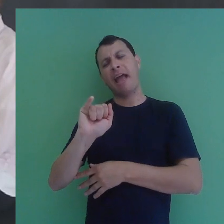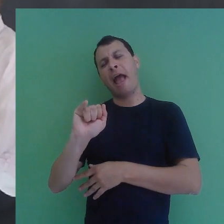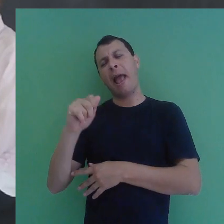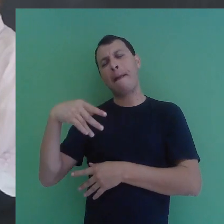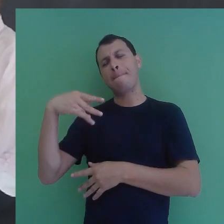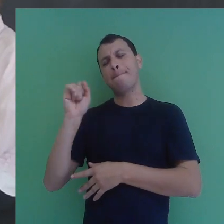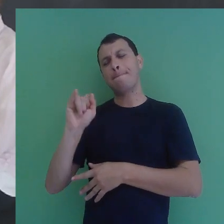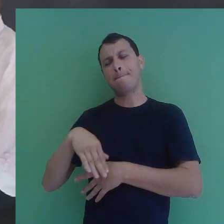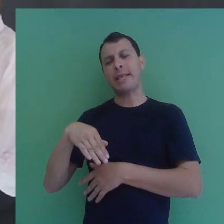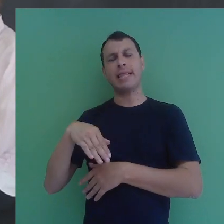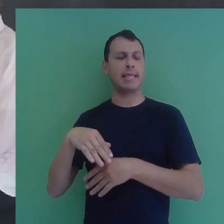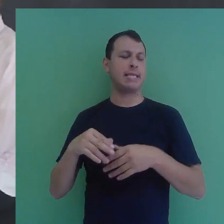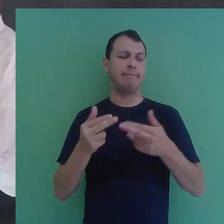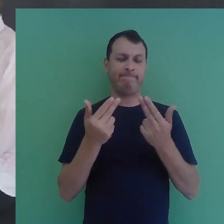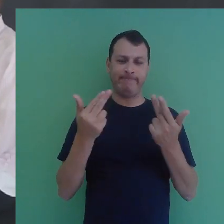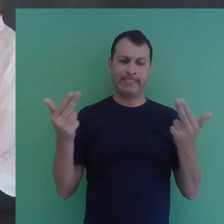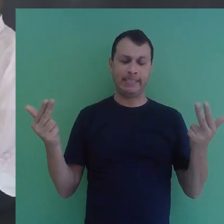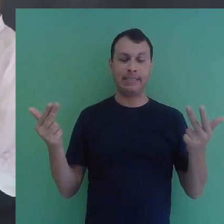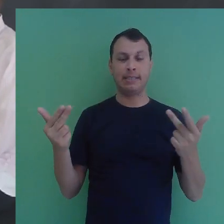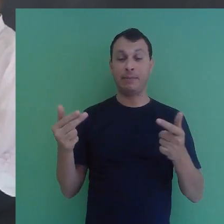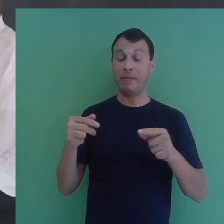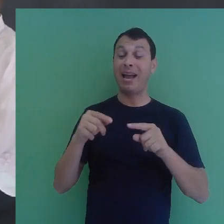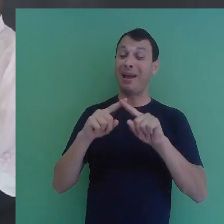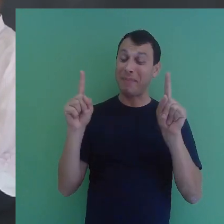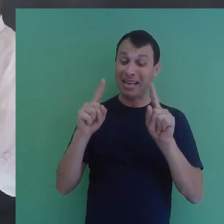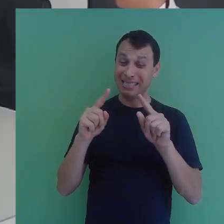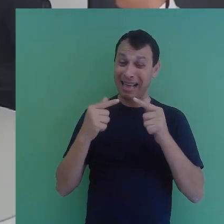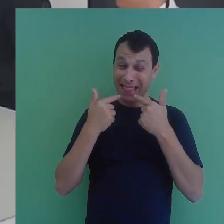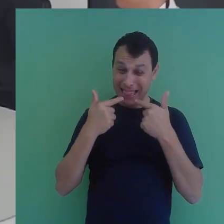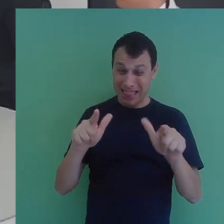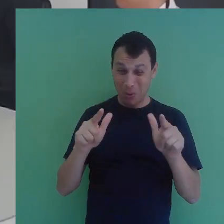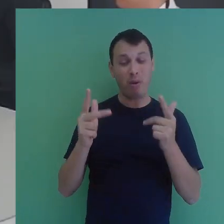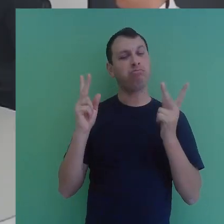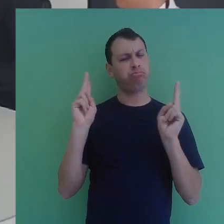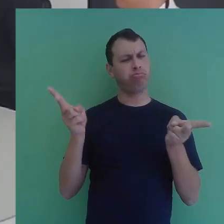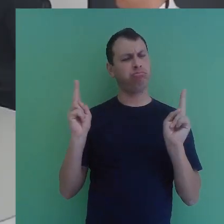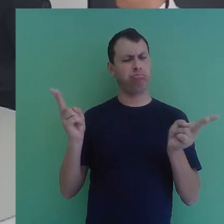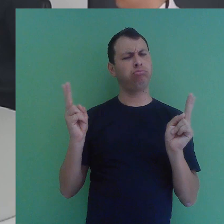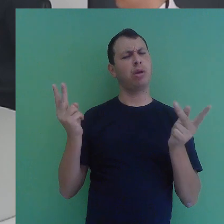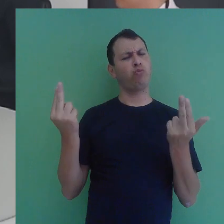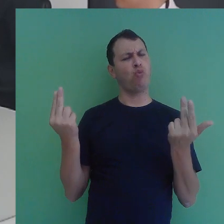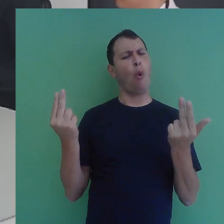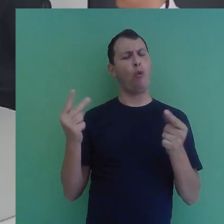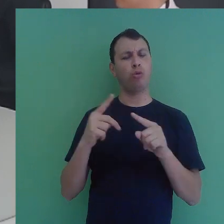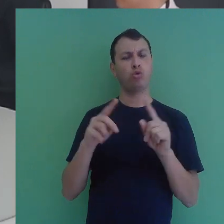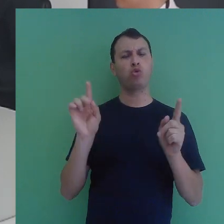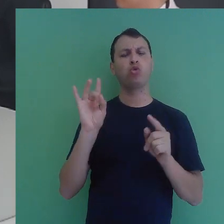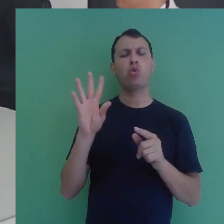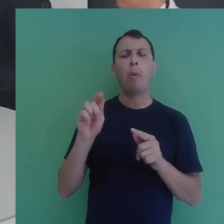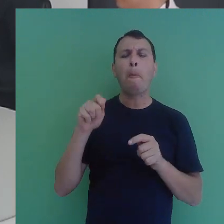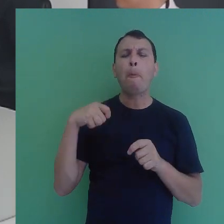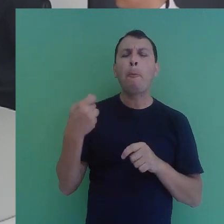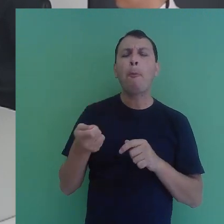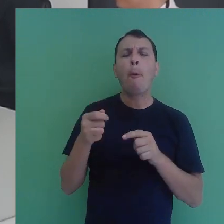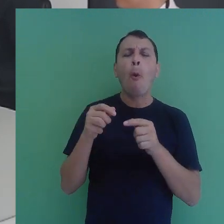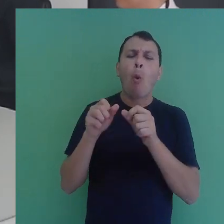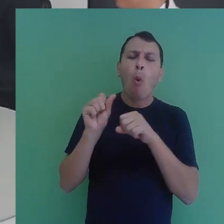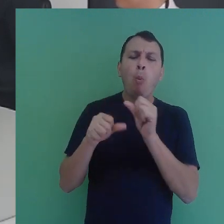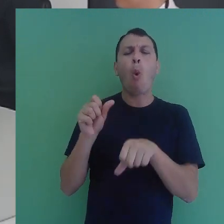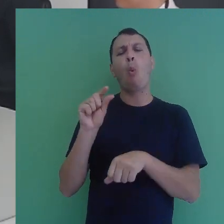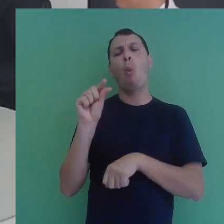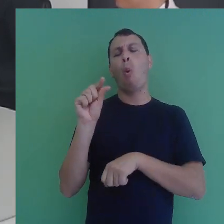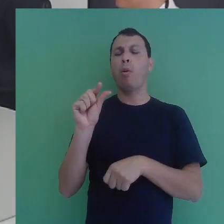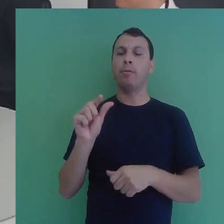não chega a mudar o idioma, chega a mudar alguns termos somente. E em relação ao sentimento do palestrante, é bem